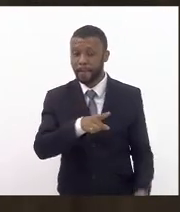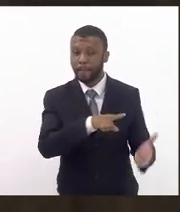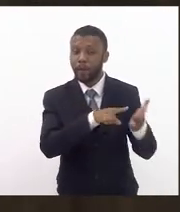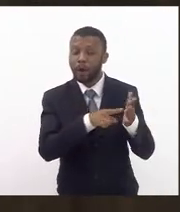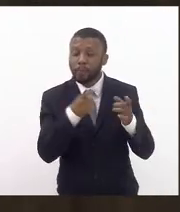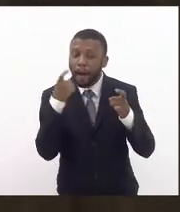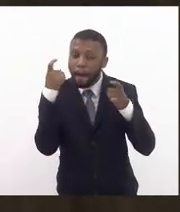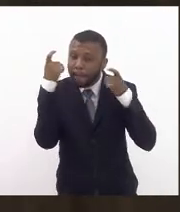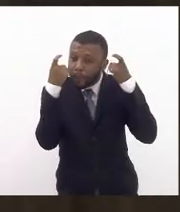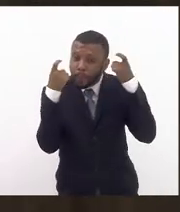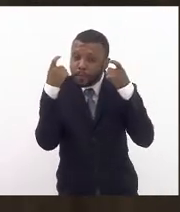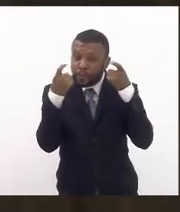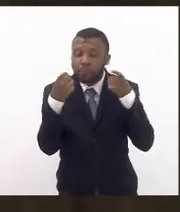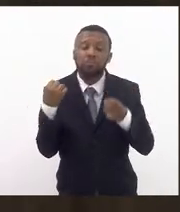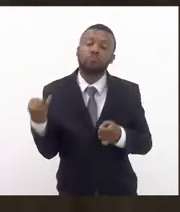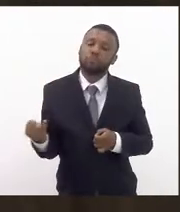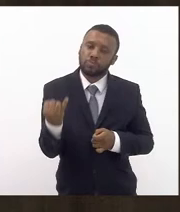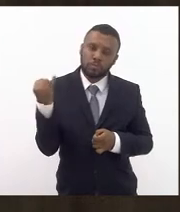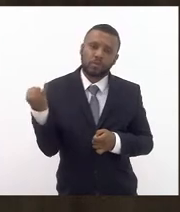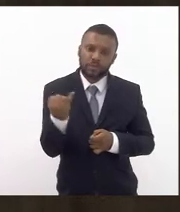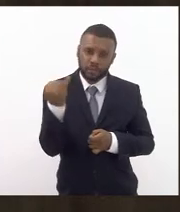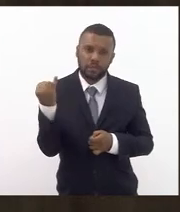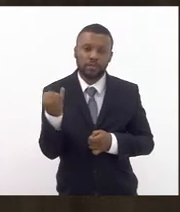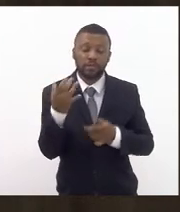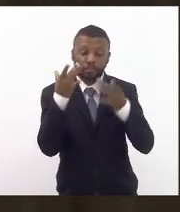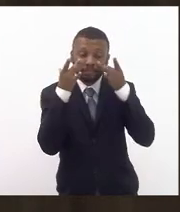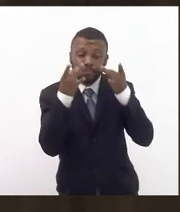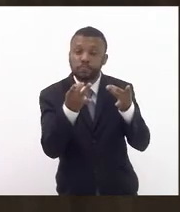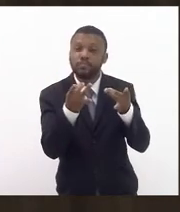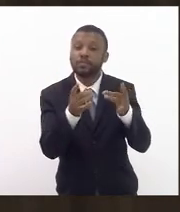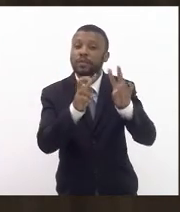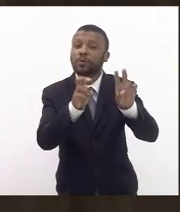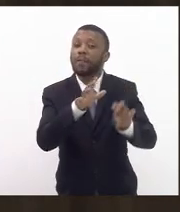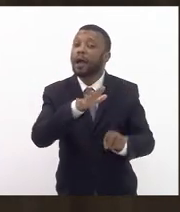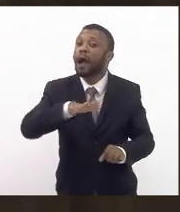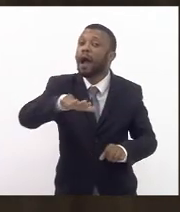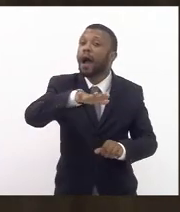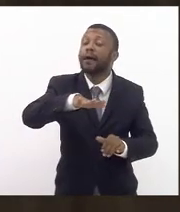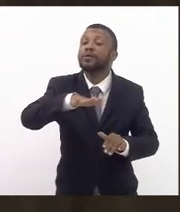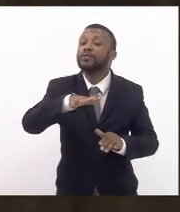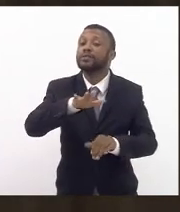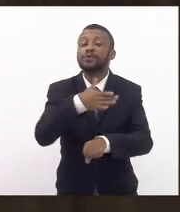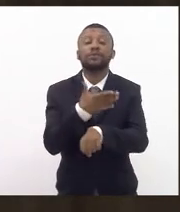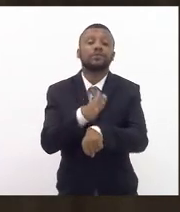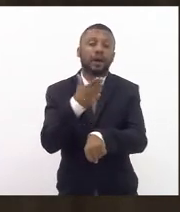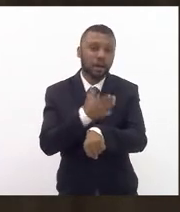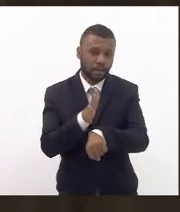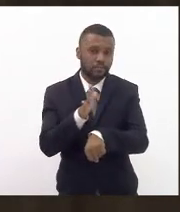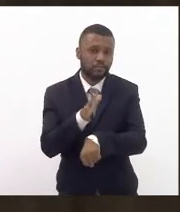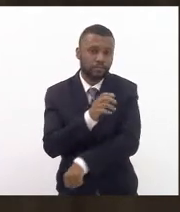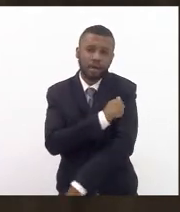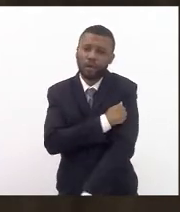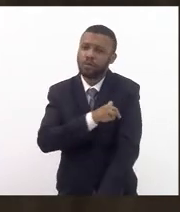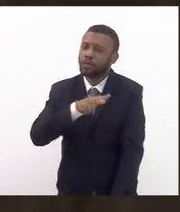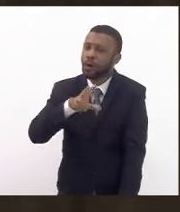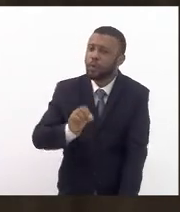muito relevante em relação ao campo de estágio para os estudantes de cursos técnicos, de